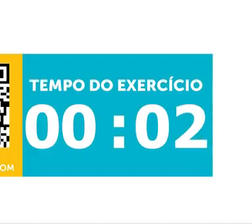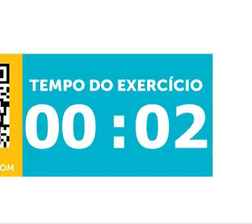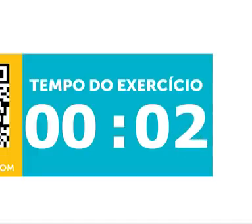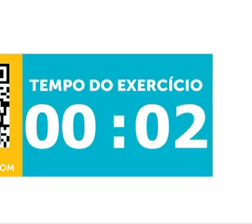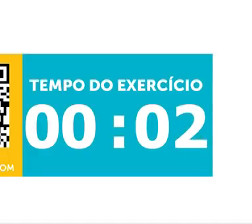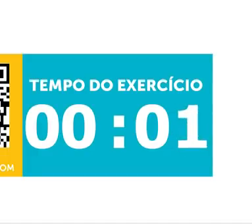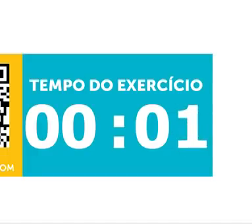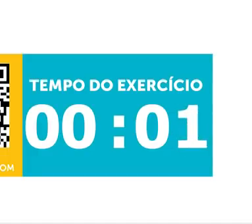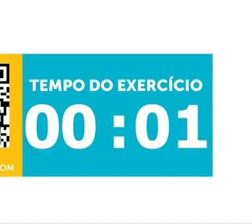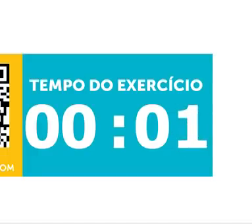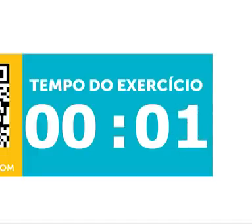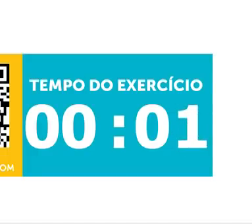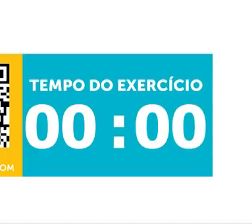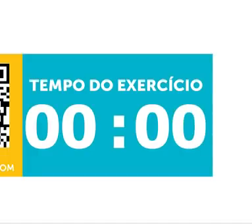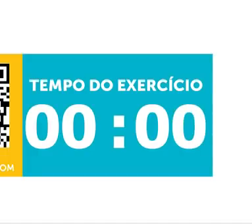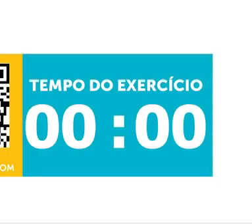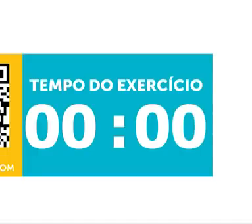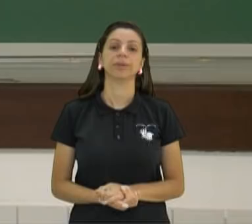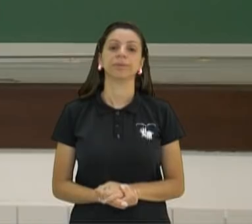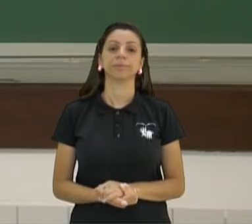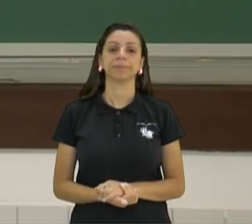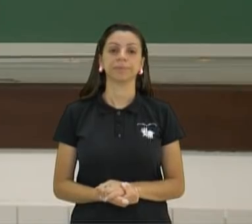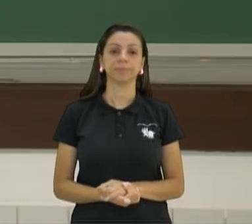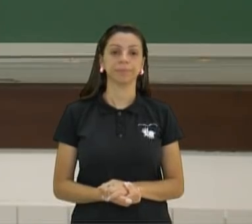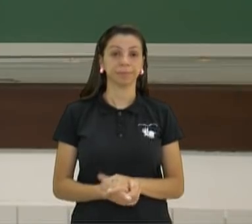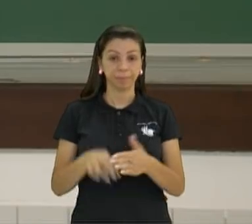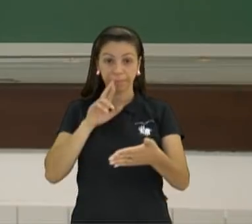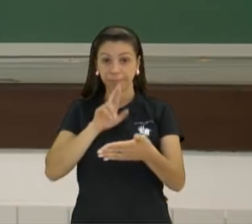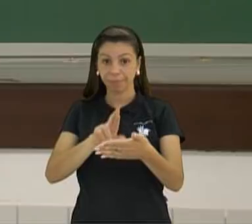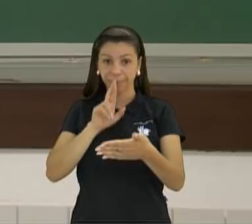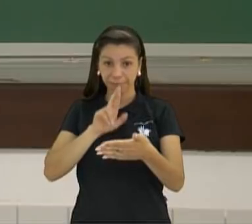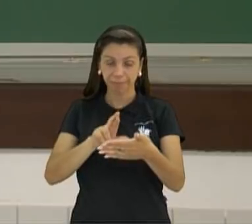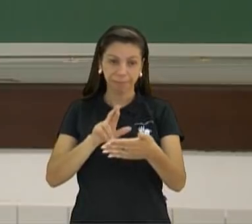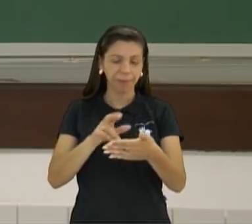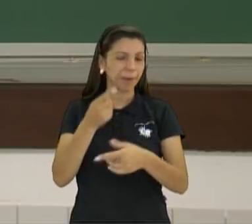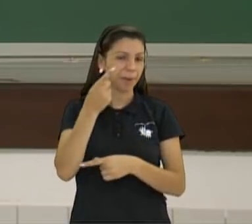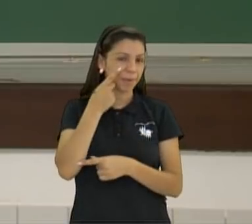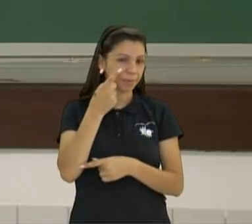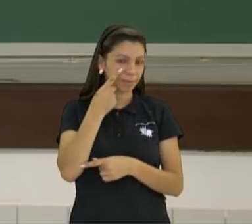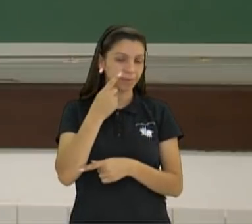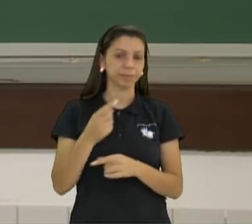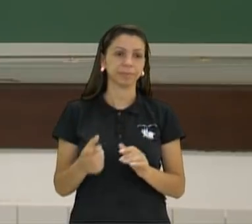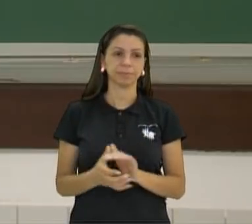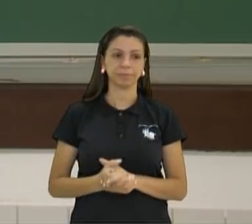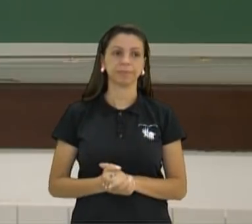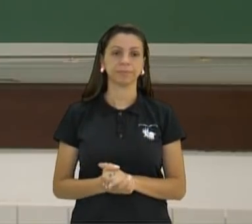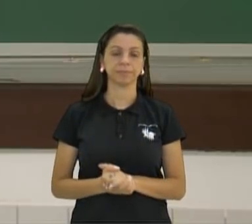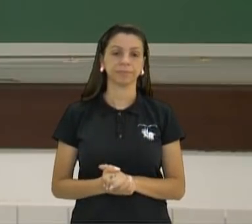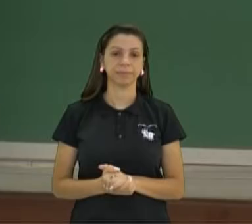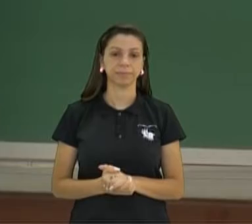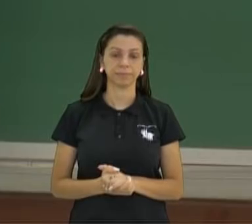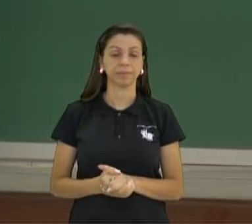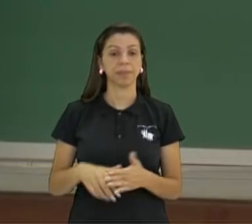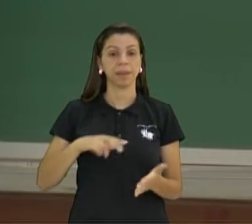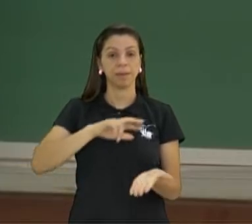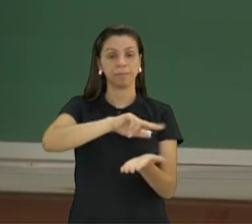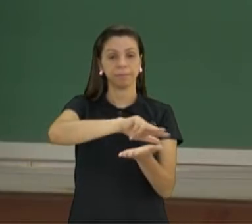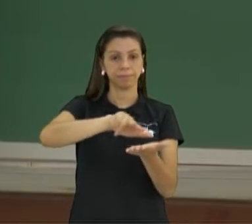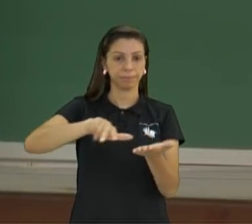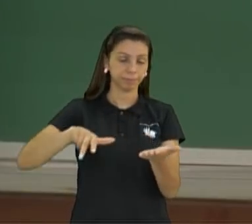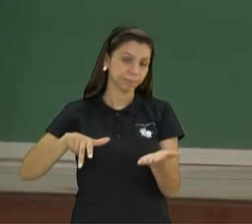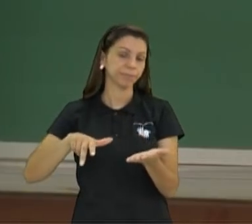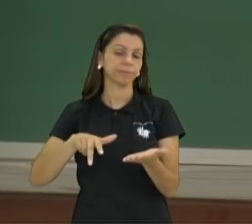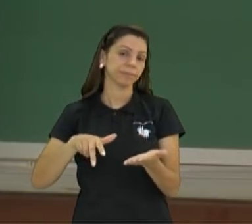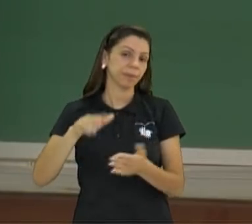Respondeu? Vamos conferir então? Ó, é uma diversidade tão grande. Nós vamos